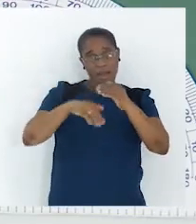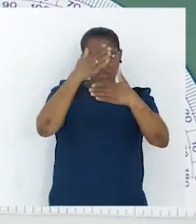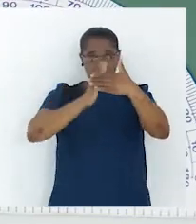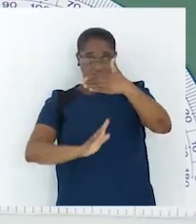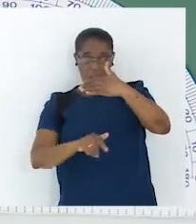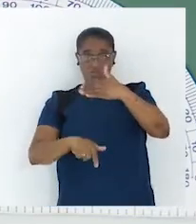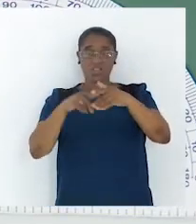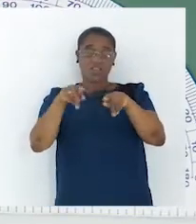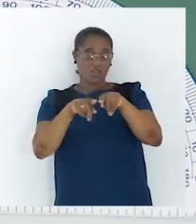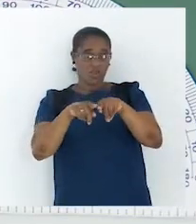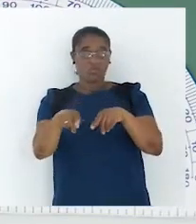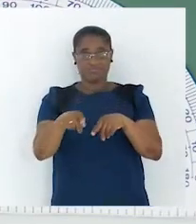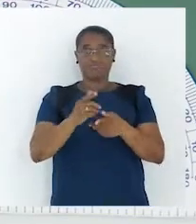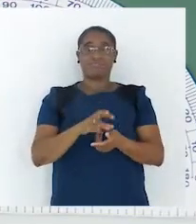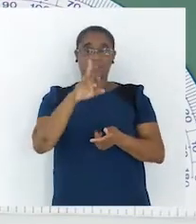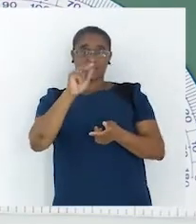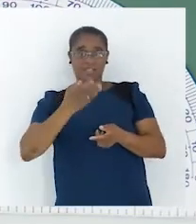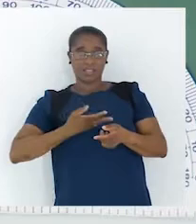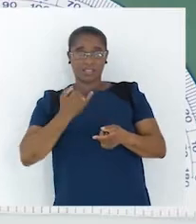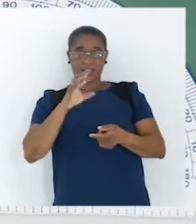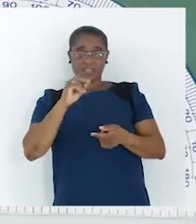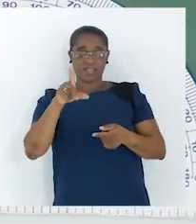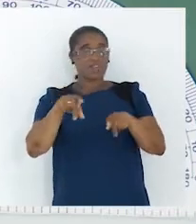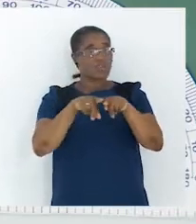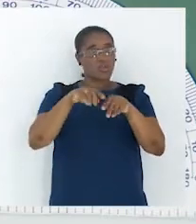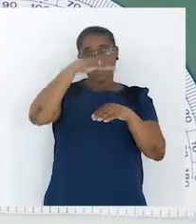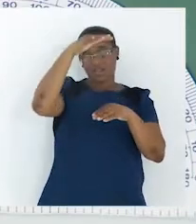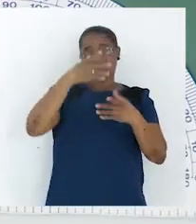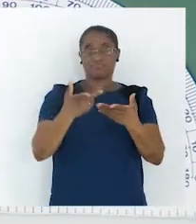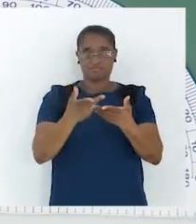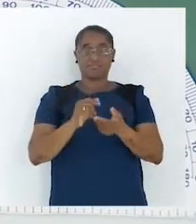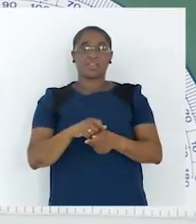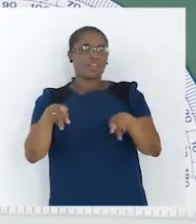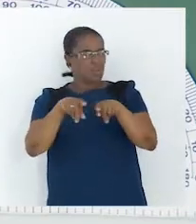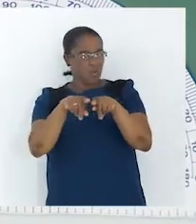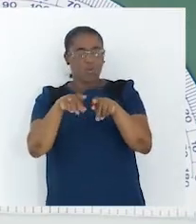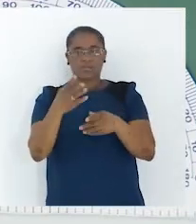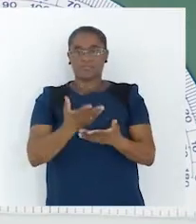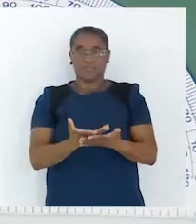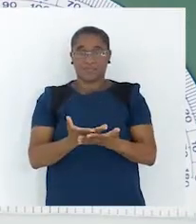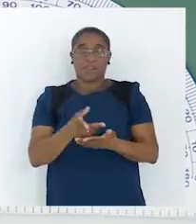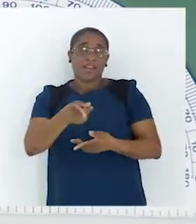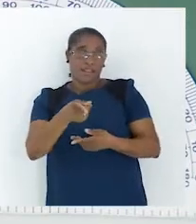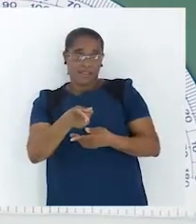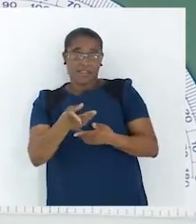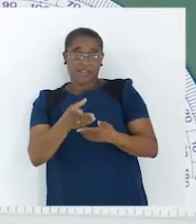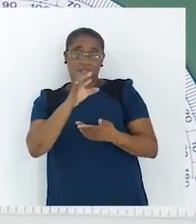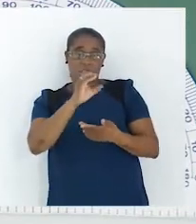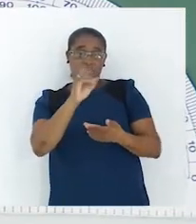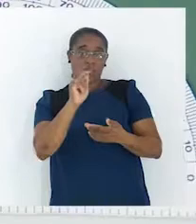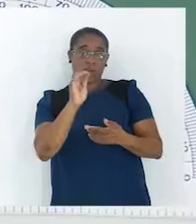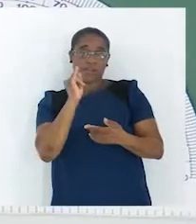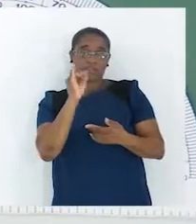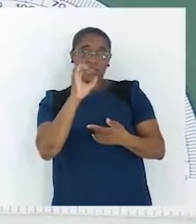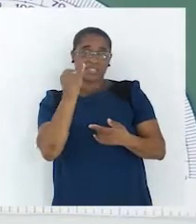o mesmo radical Com o mesmo mesmo intimismo americano são semelhantes é que o em frente